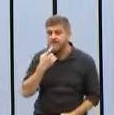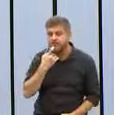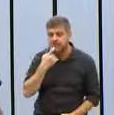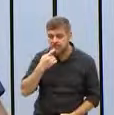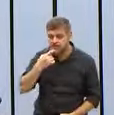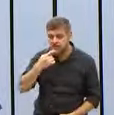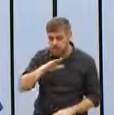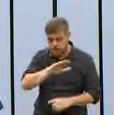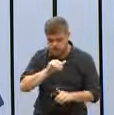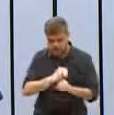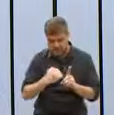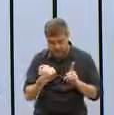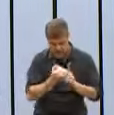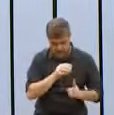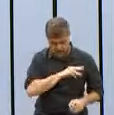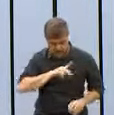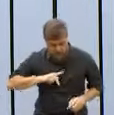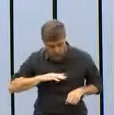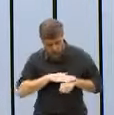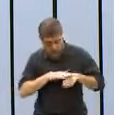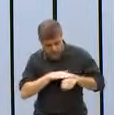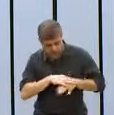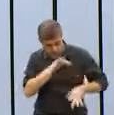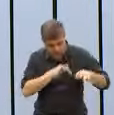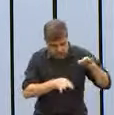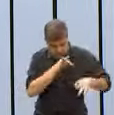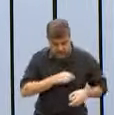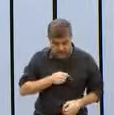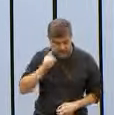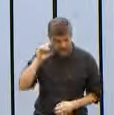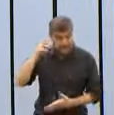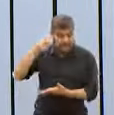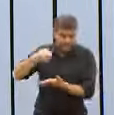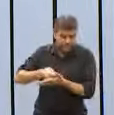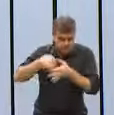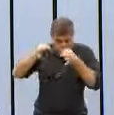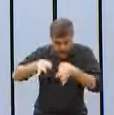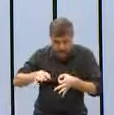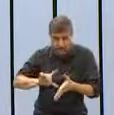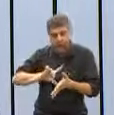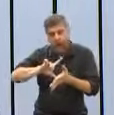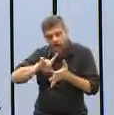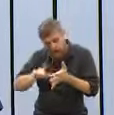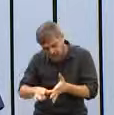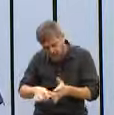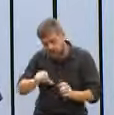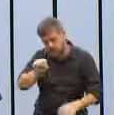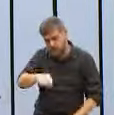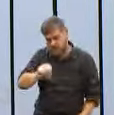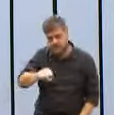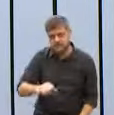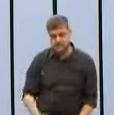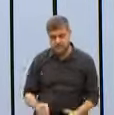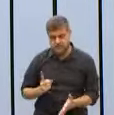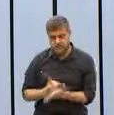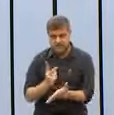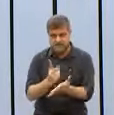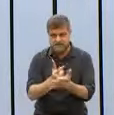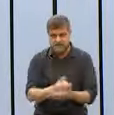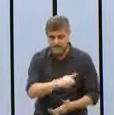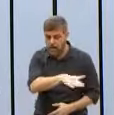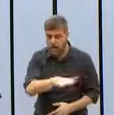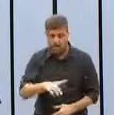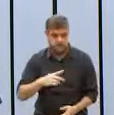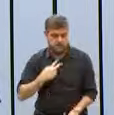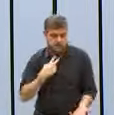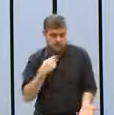fala com assistência, fala com o MP, fala com o judiciário para tomar a melhor decisão. Aí sim, mas sempre sem colocar risco para a criança,